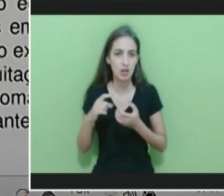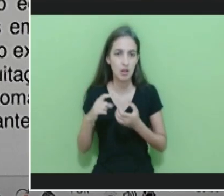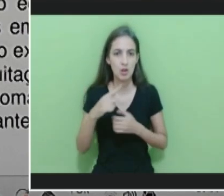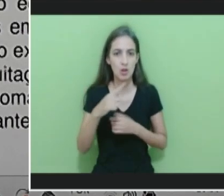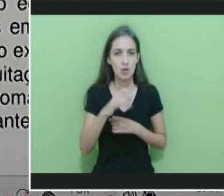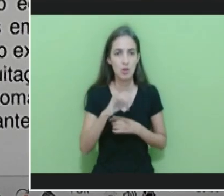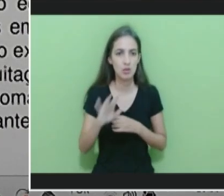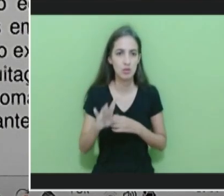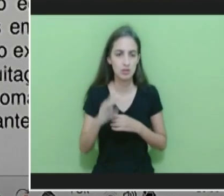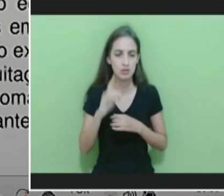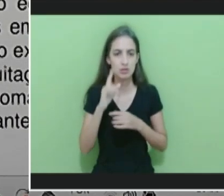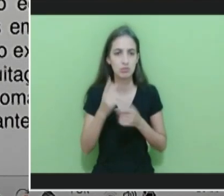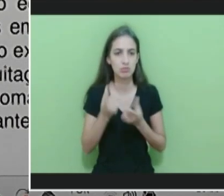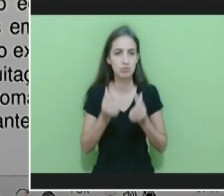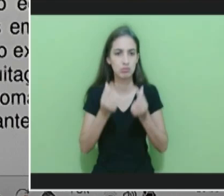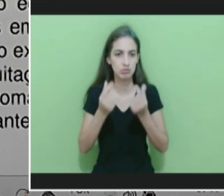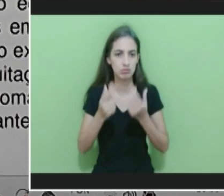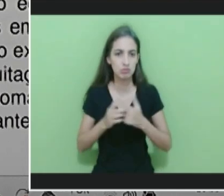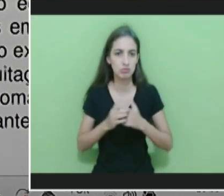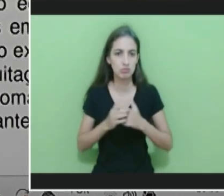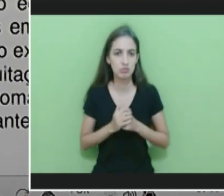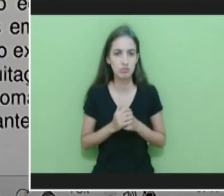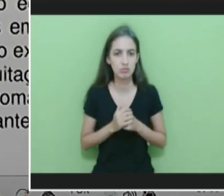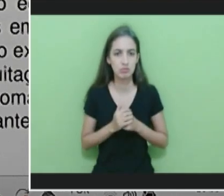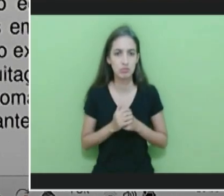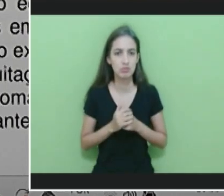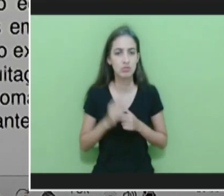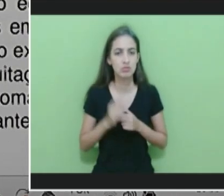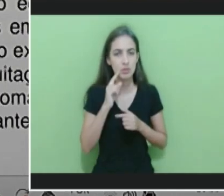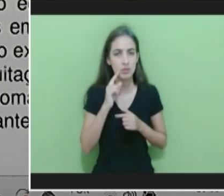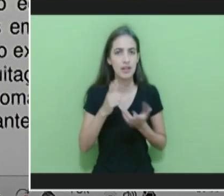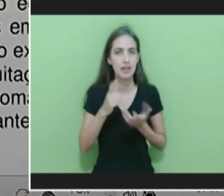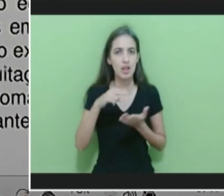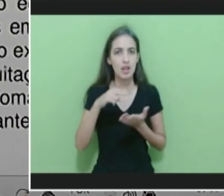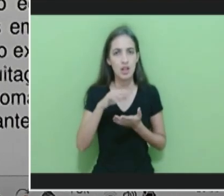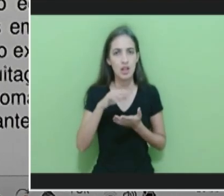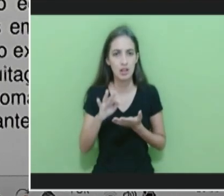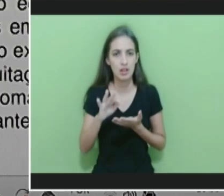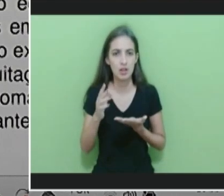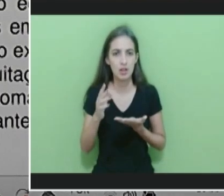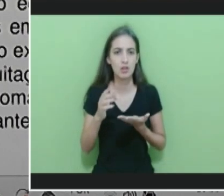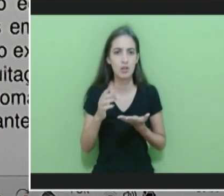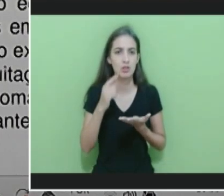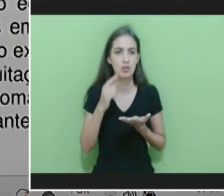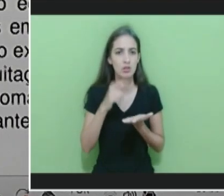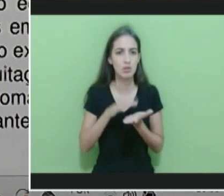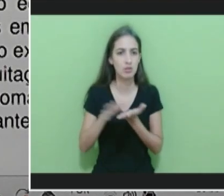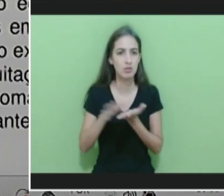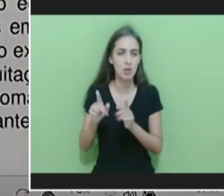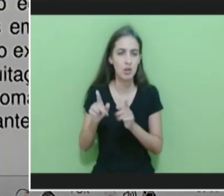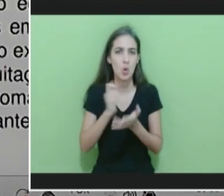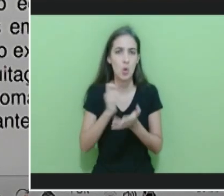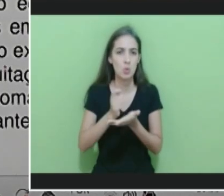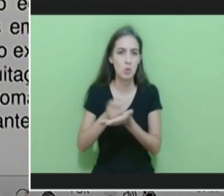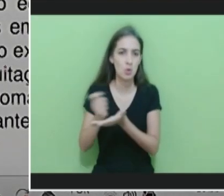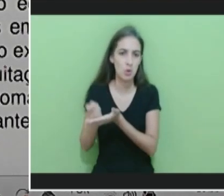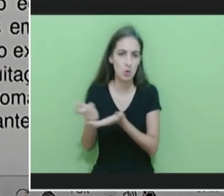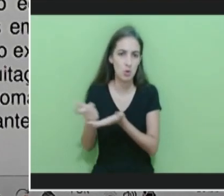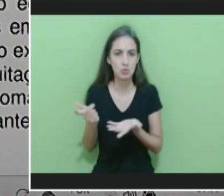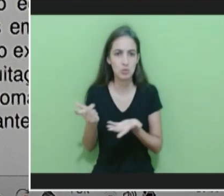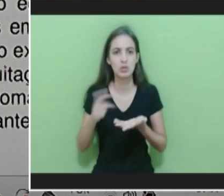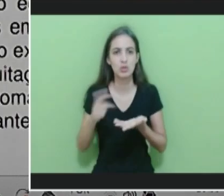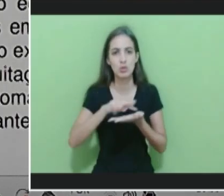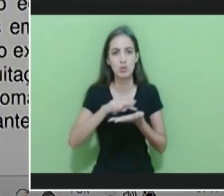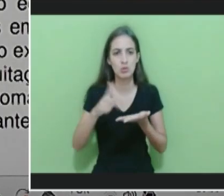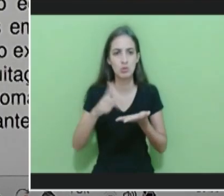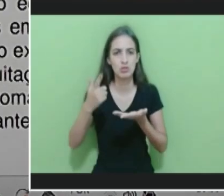em empenho e liquidação dos compromissos assumidos anteriormente, contas a pagar do exercício, restos a pagar e outras obrigações de